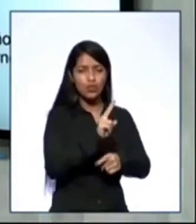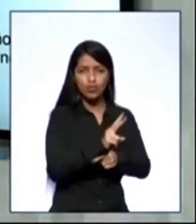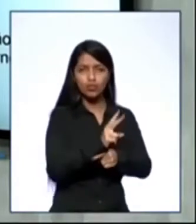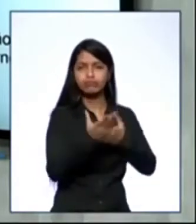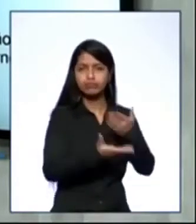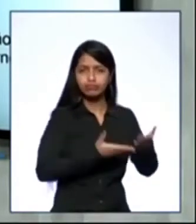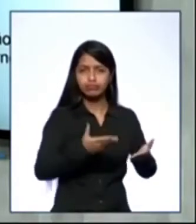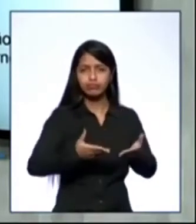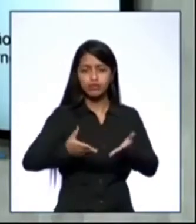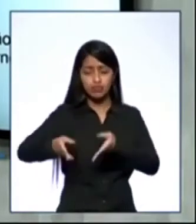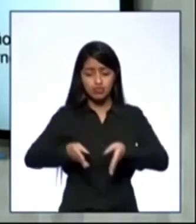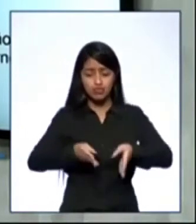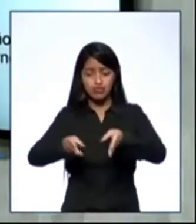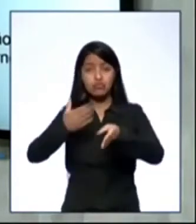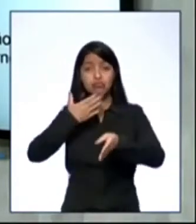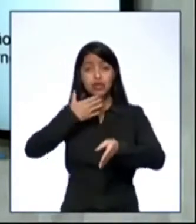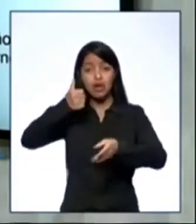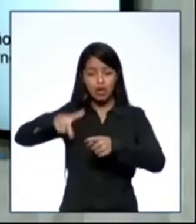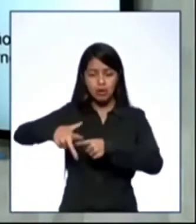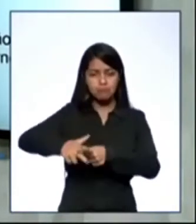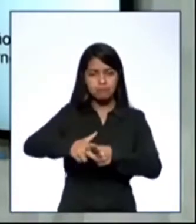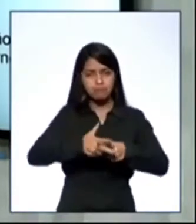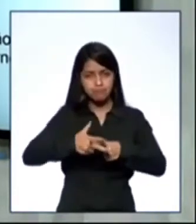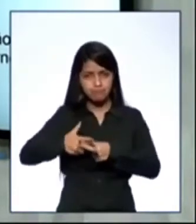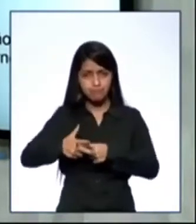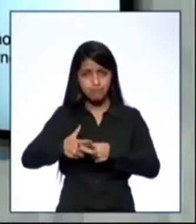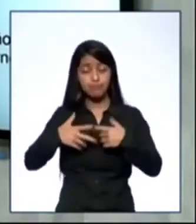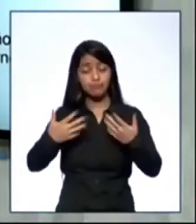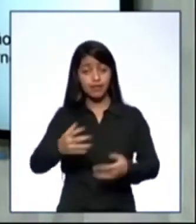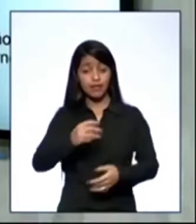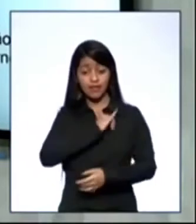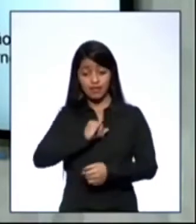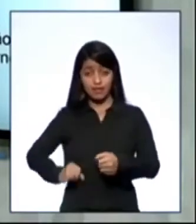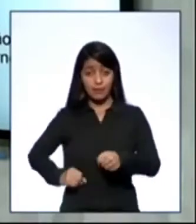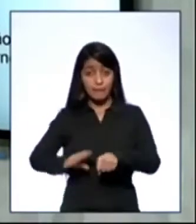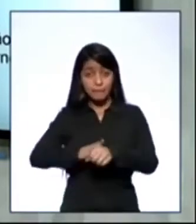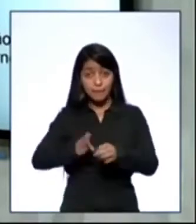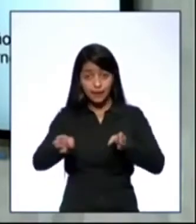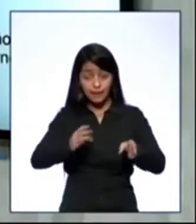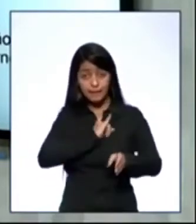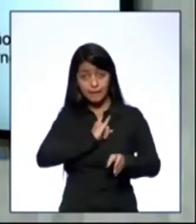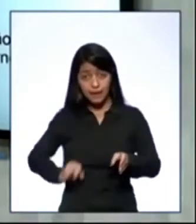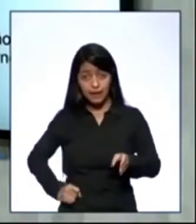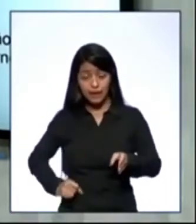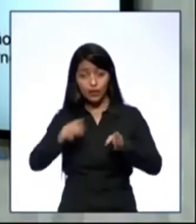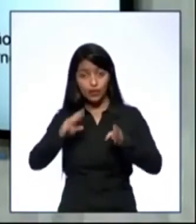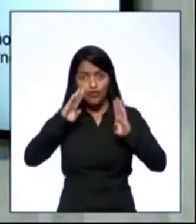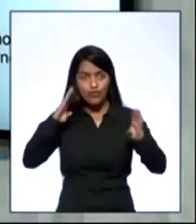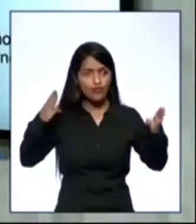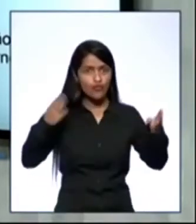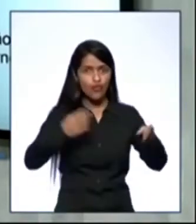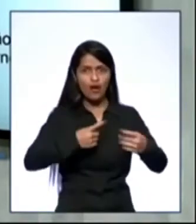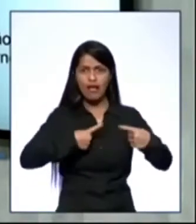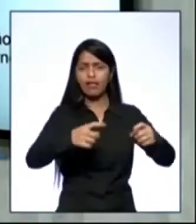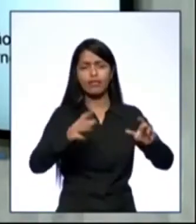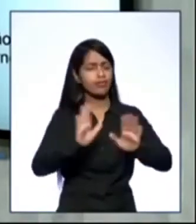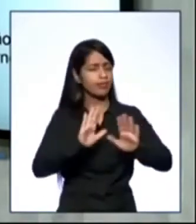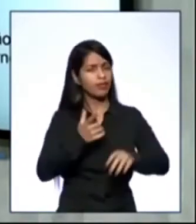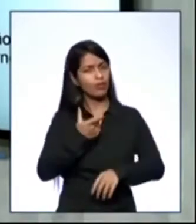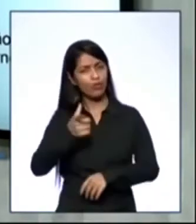as estradas. Então, no Império, o foco não são as guerras. Beleza? Sussa,